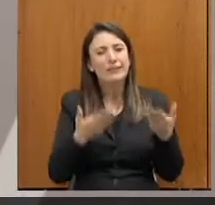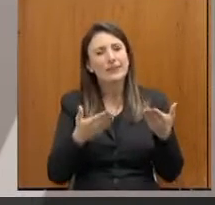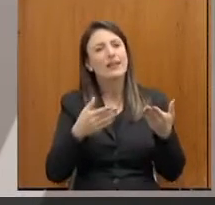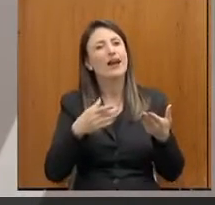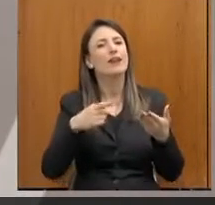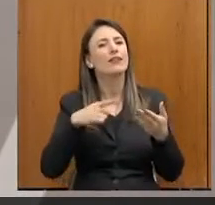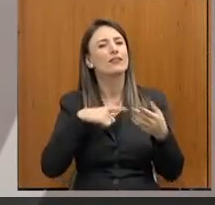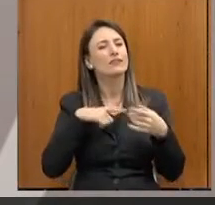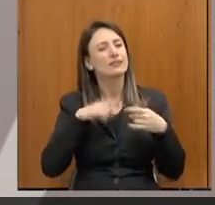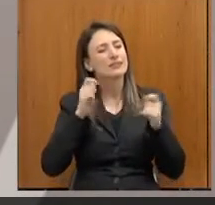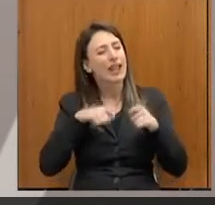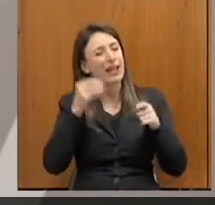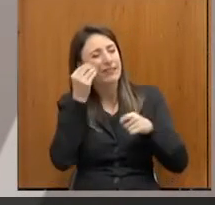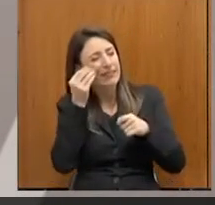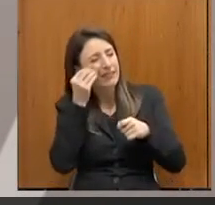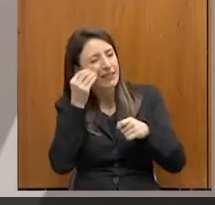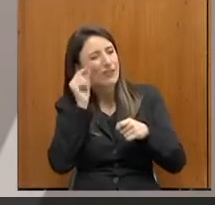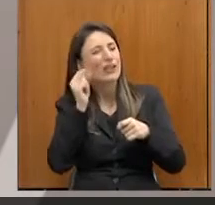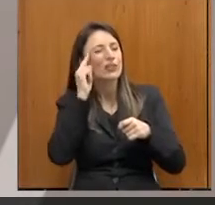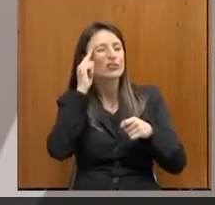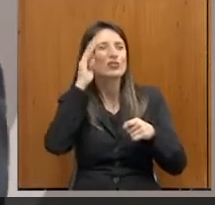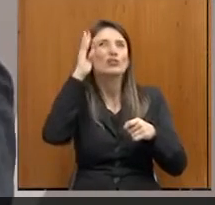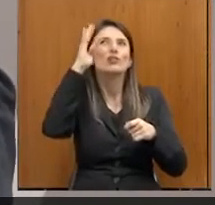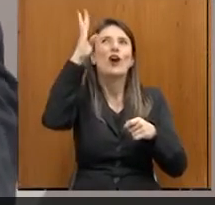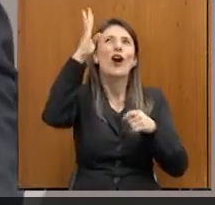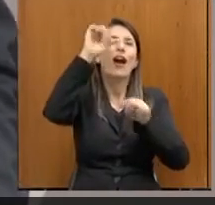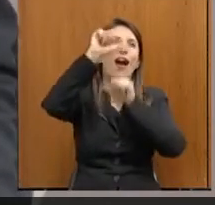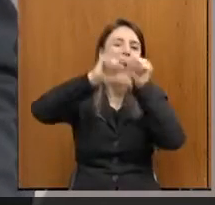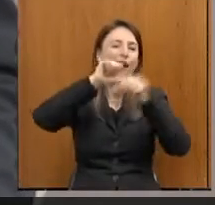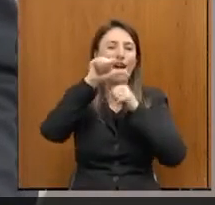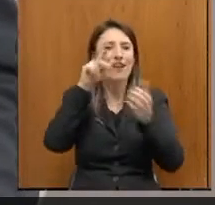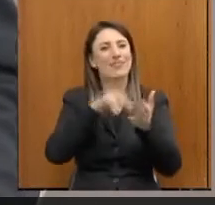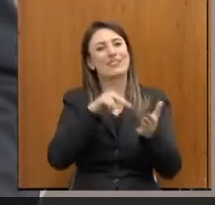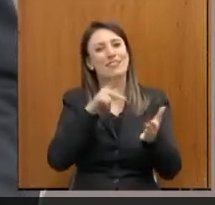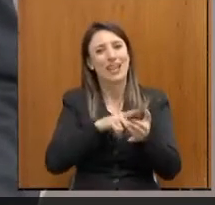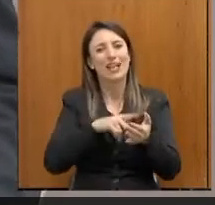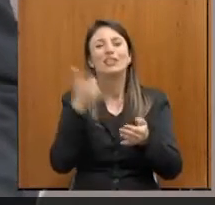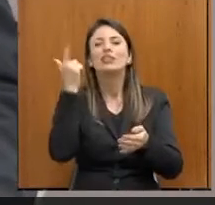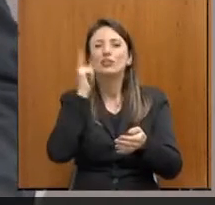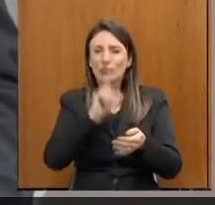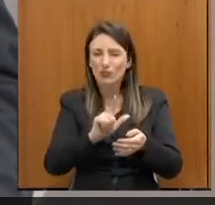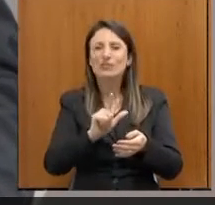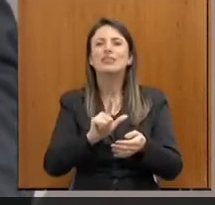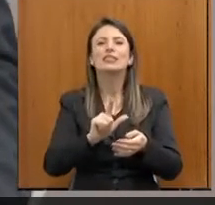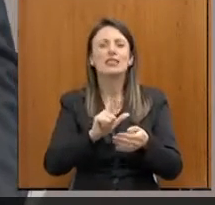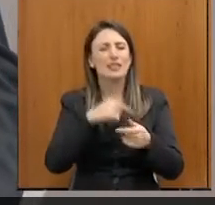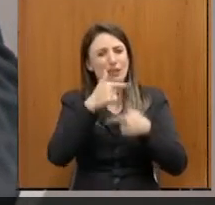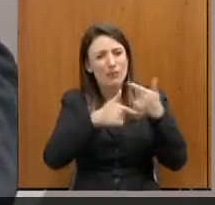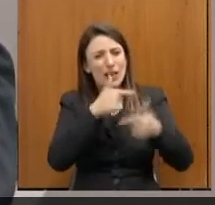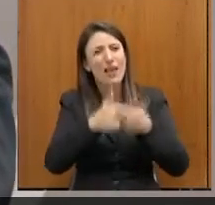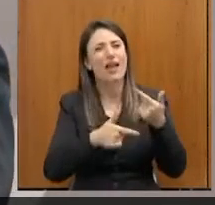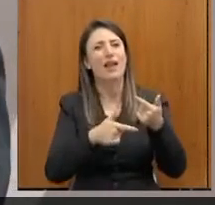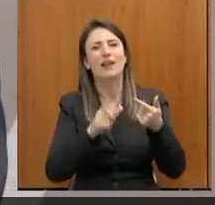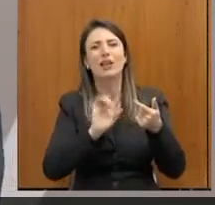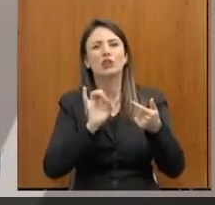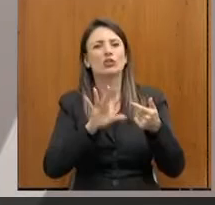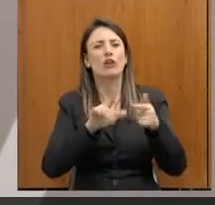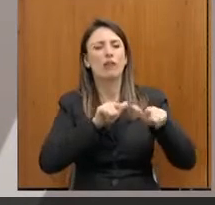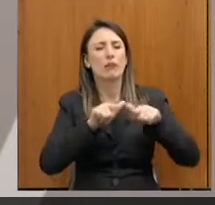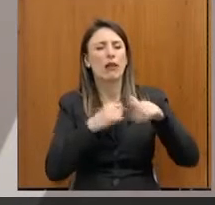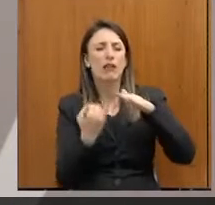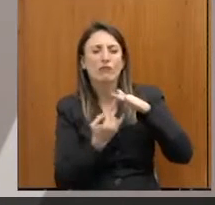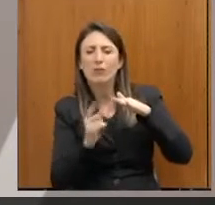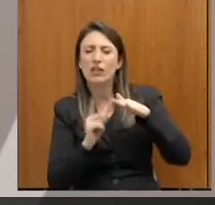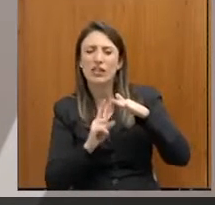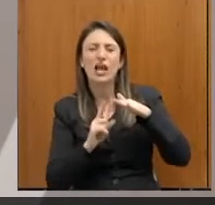seus sonhos e seus projetos do Papel vai ter acho hei de vencer a informalidade vai ter a chance de trabalhar